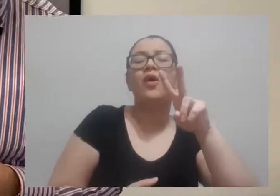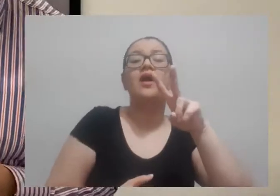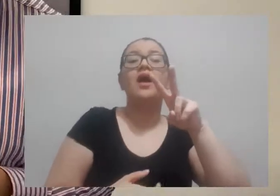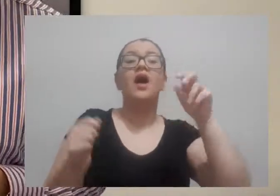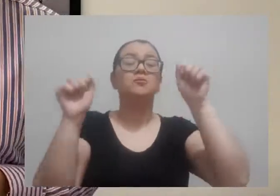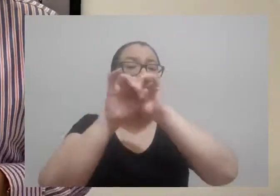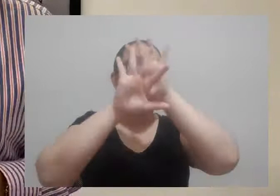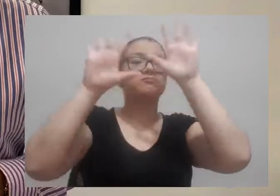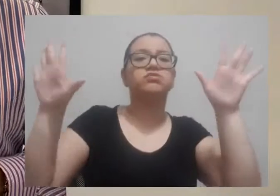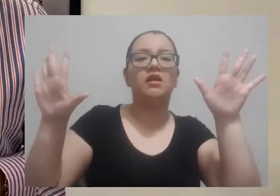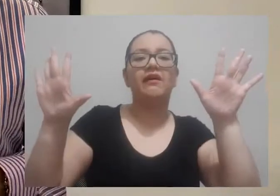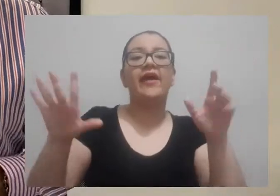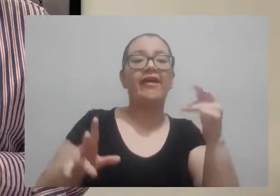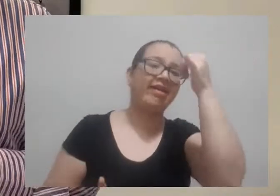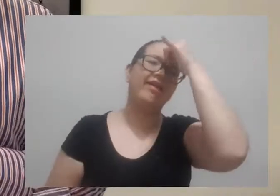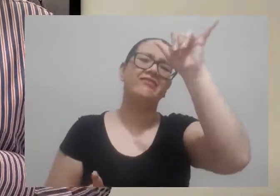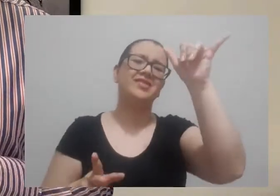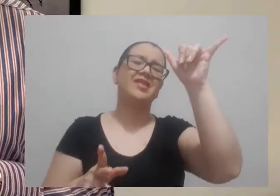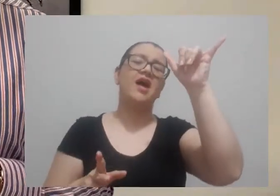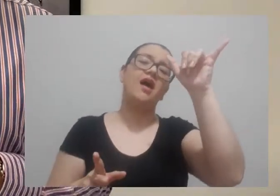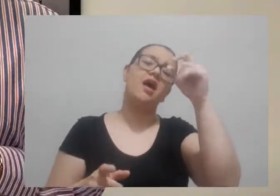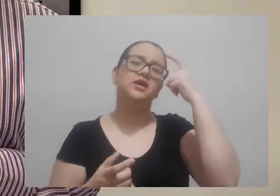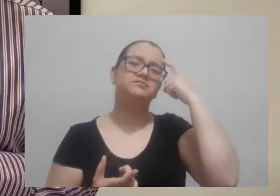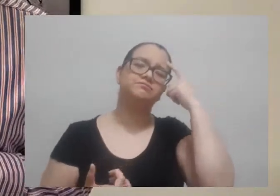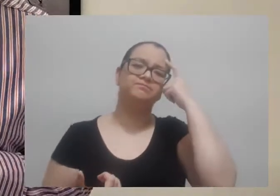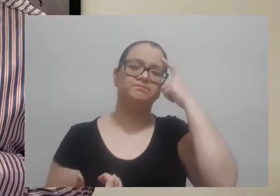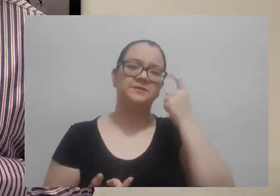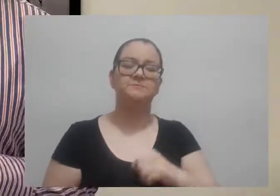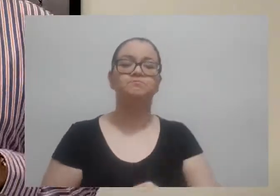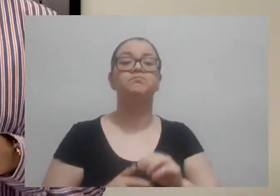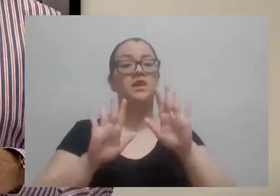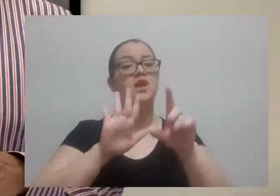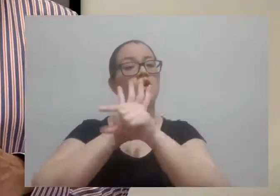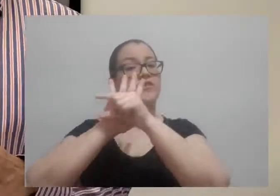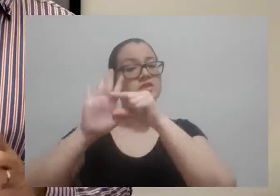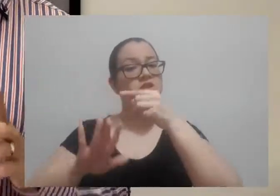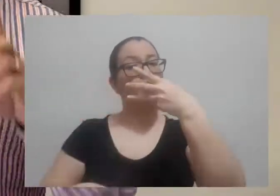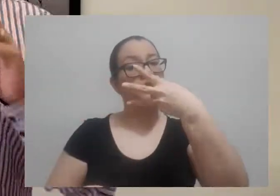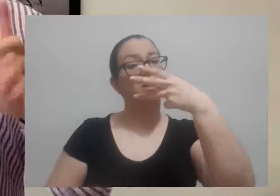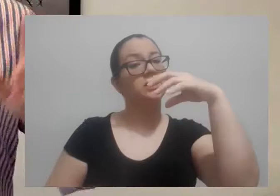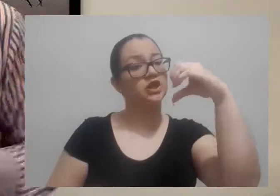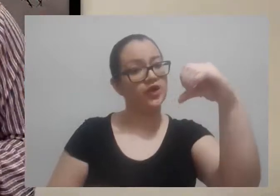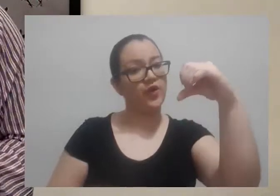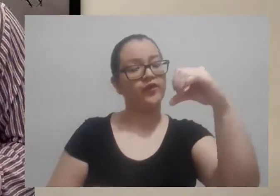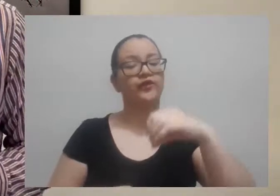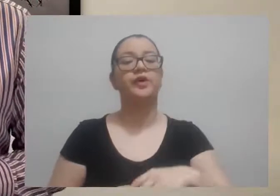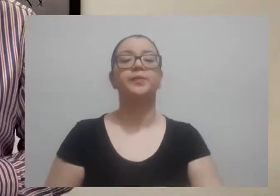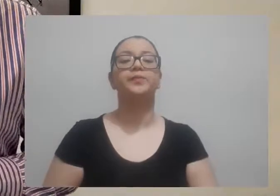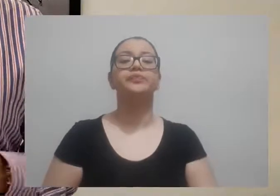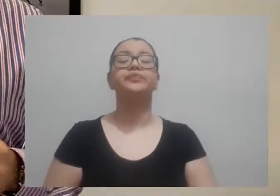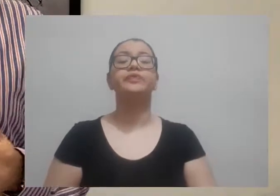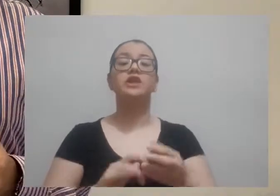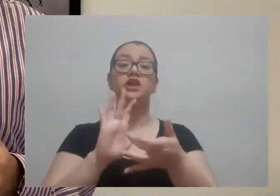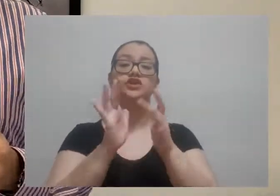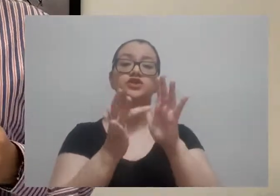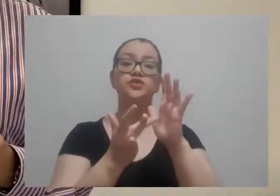que ele está dizendo. Então, versículo 39, Jesus aplica esse princípio de não retaliação